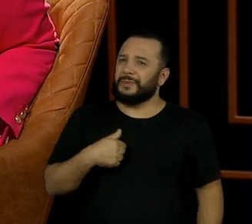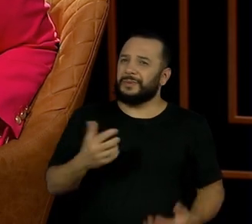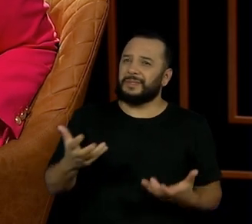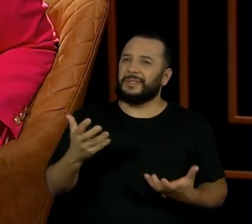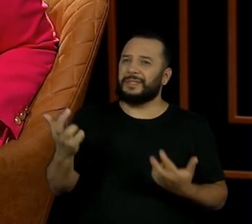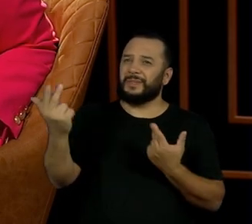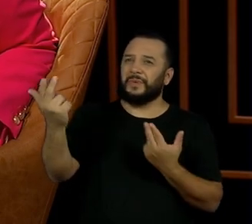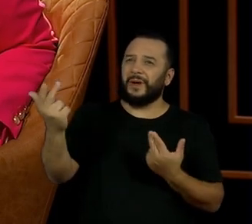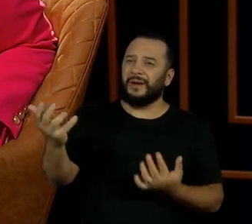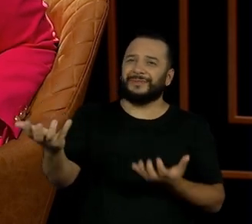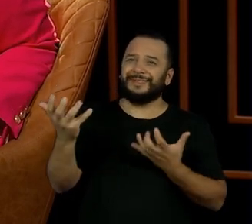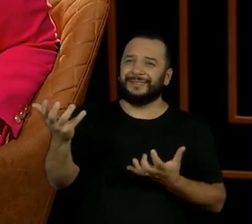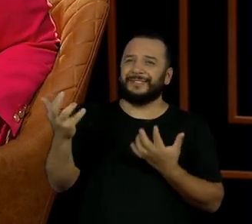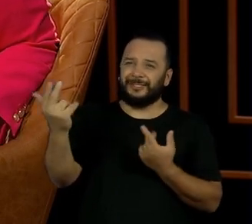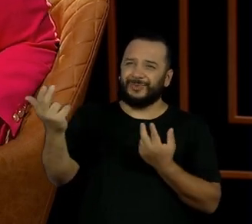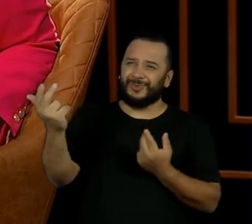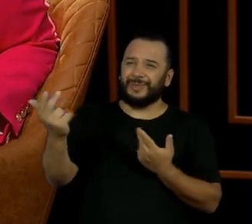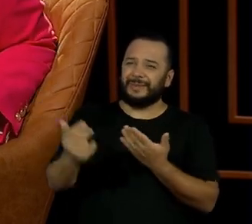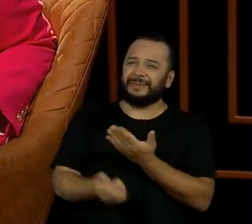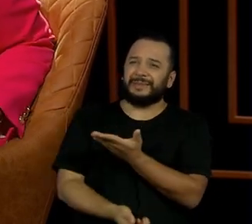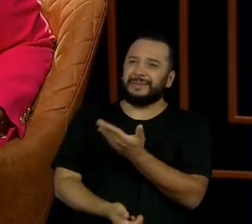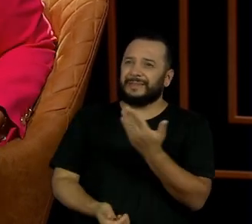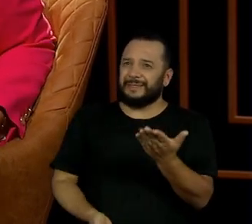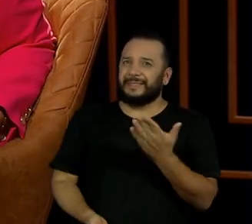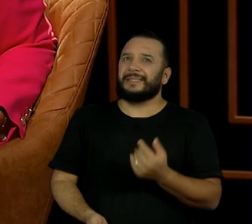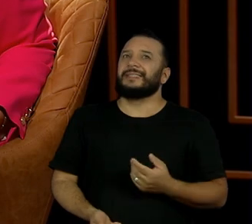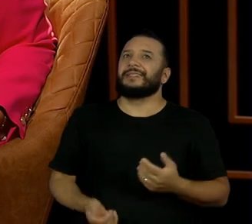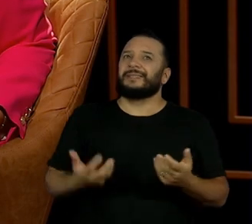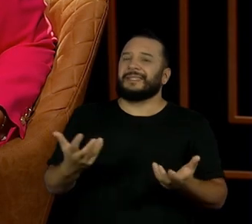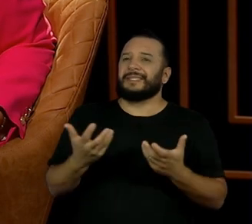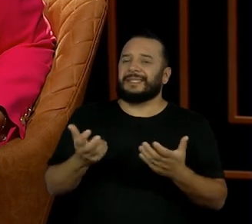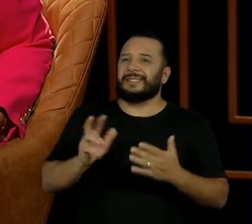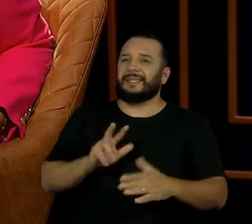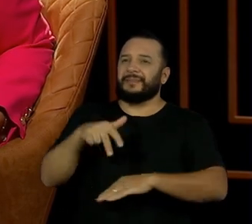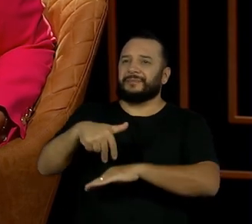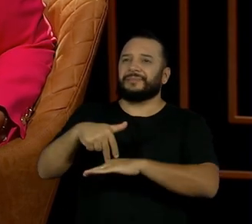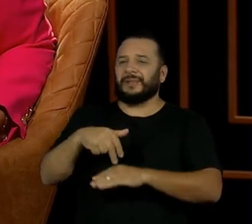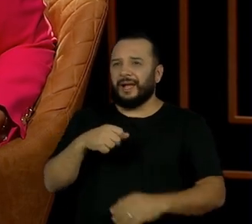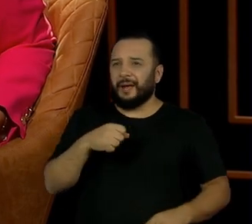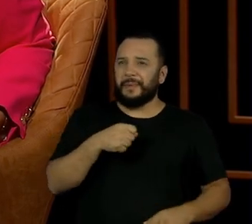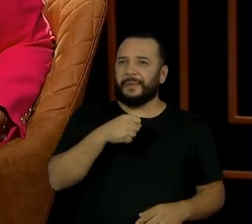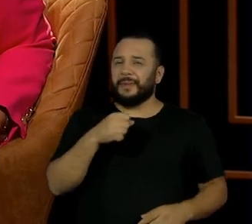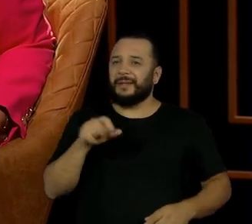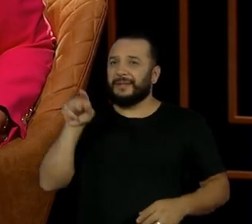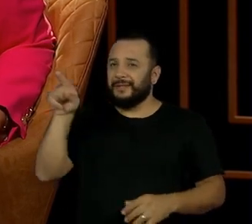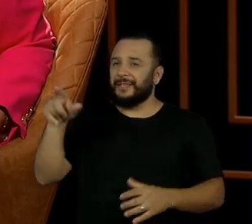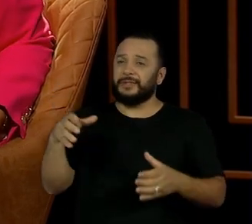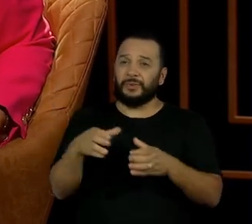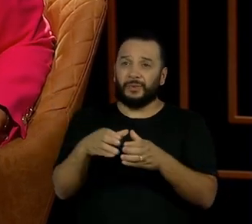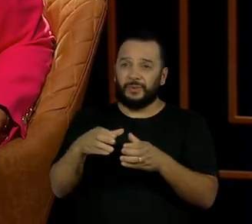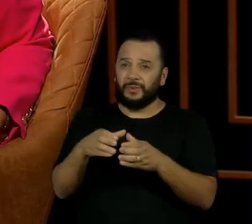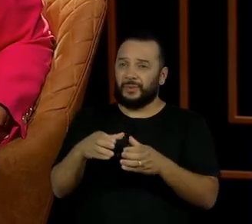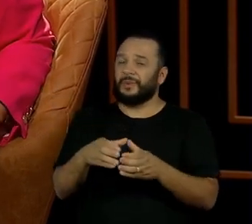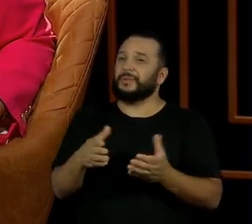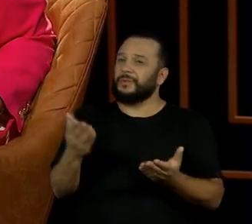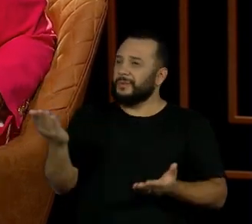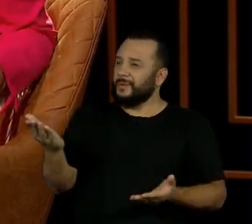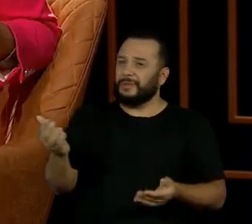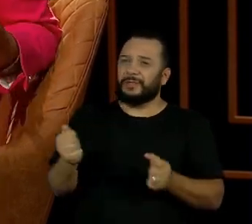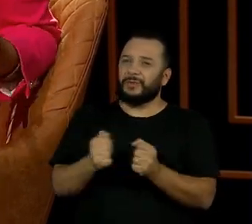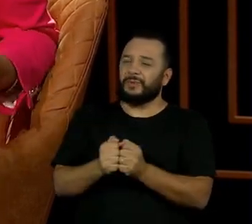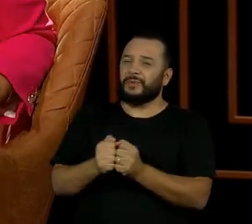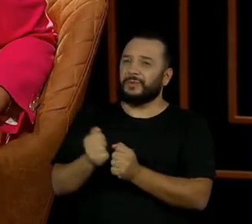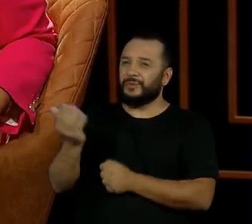Eu queria poder tá nesse lugar nessa banda nesse Grêmio recreativa com esse cara